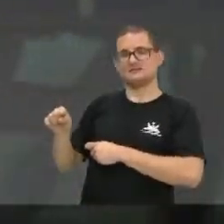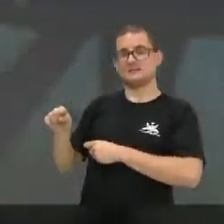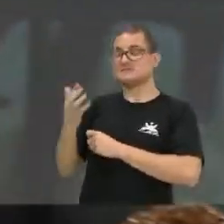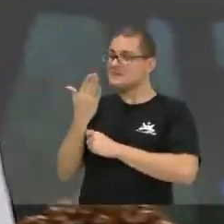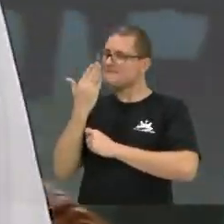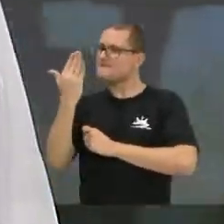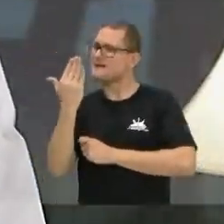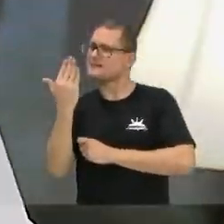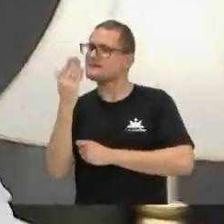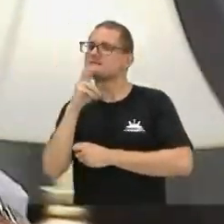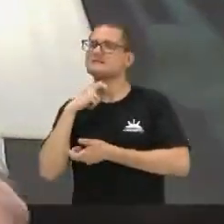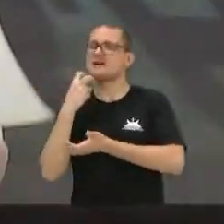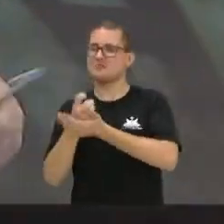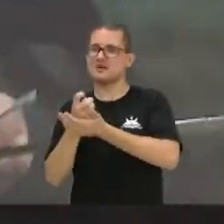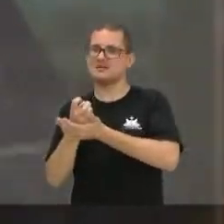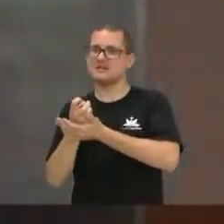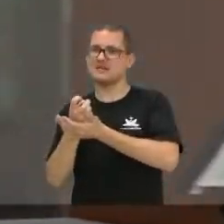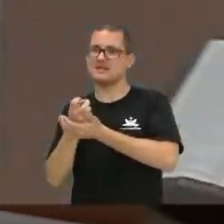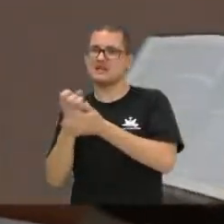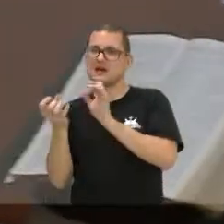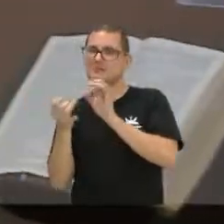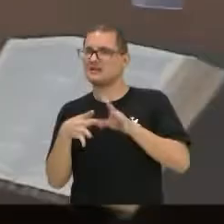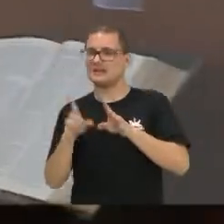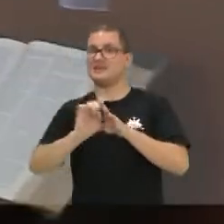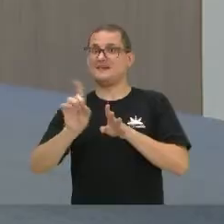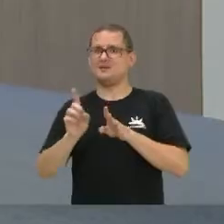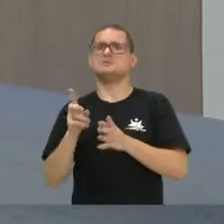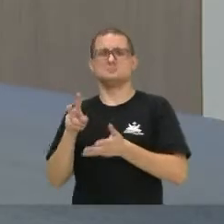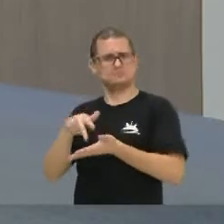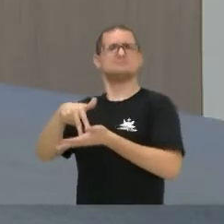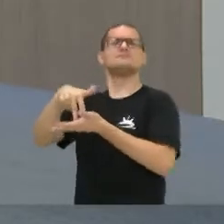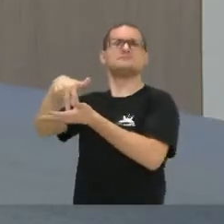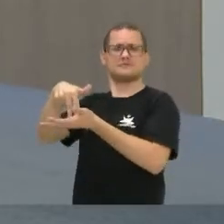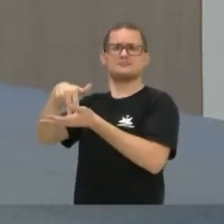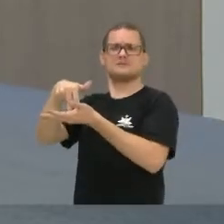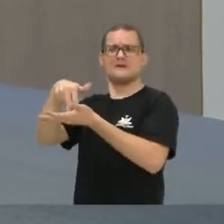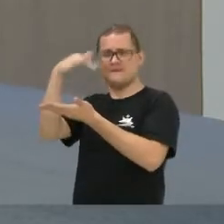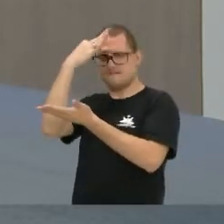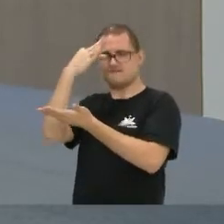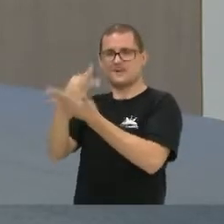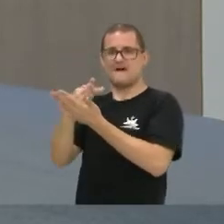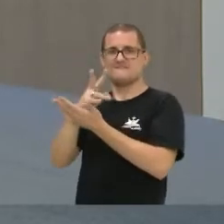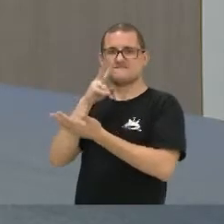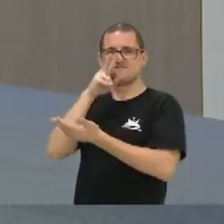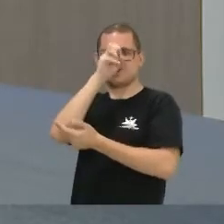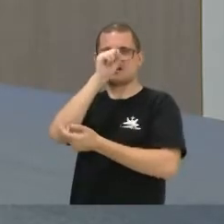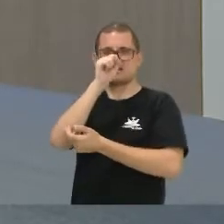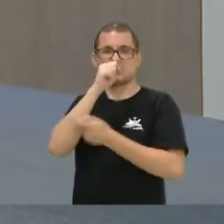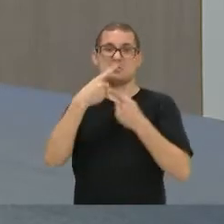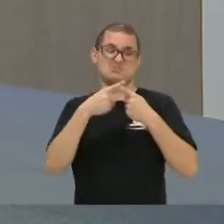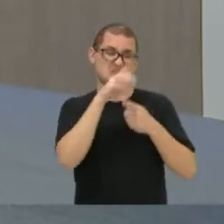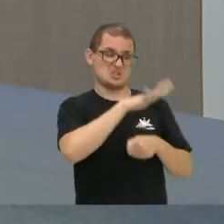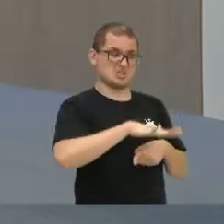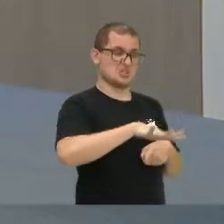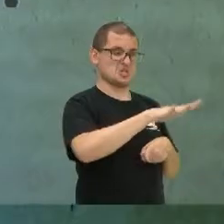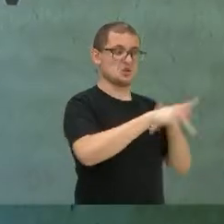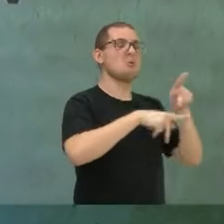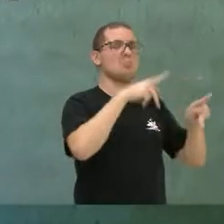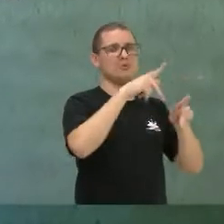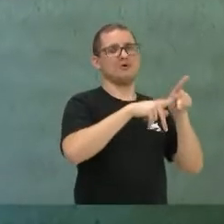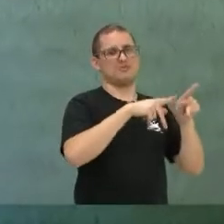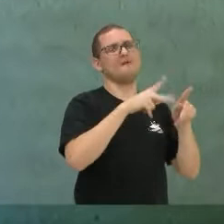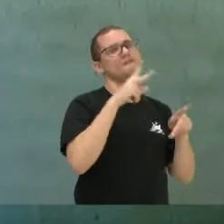retrocede e é forte ou fraco é a besta é forte pode